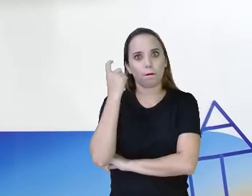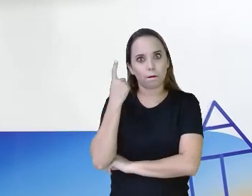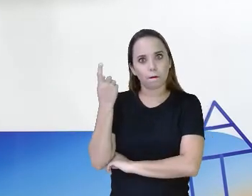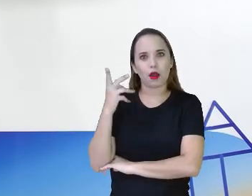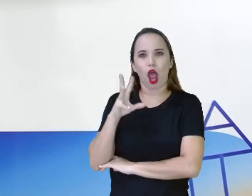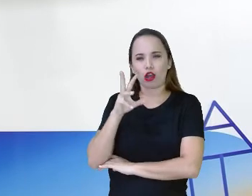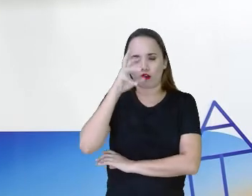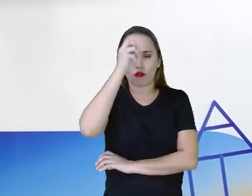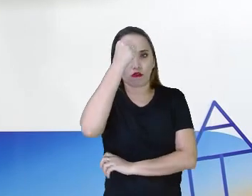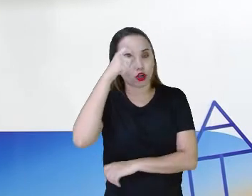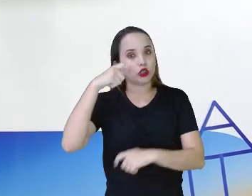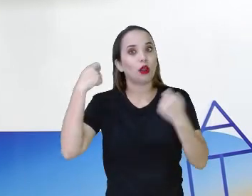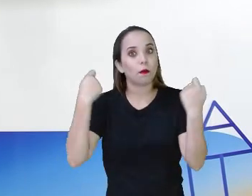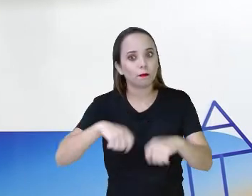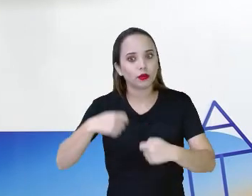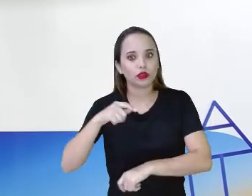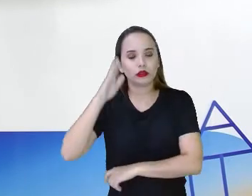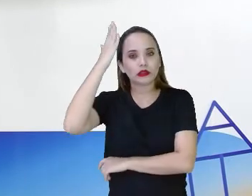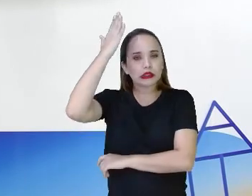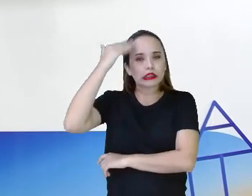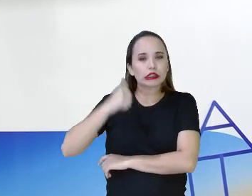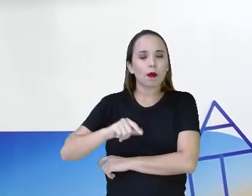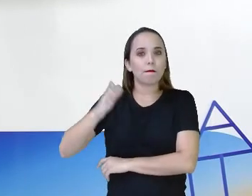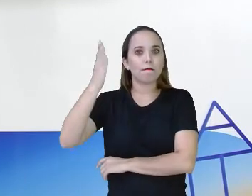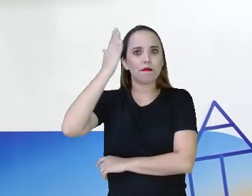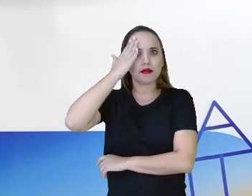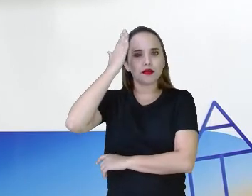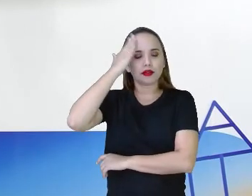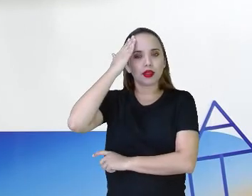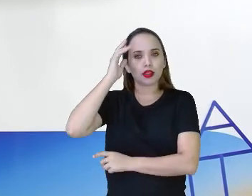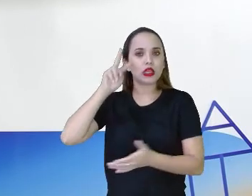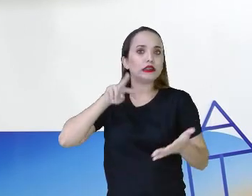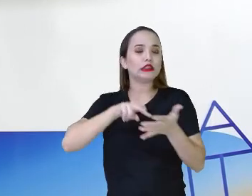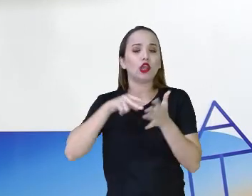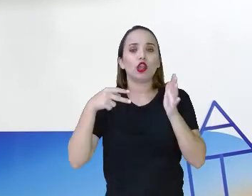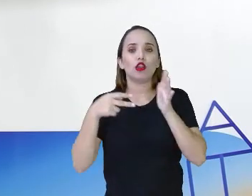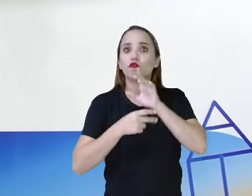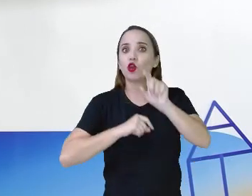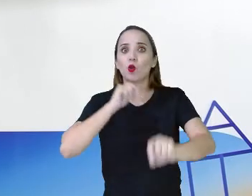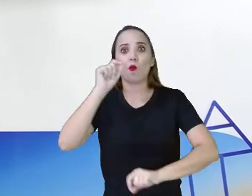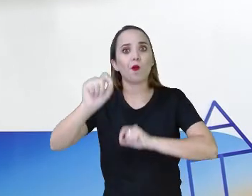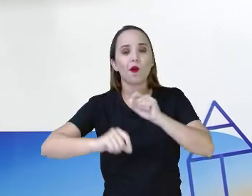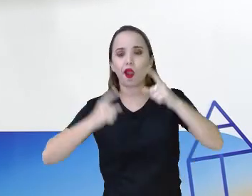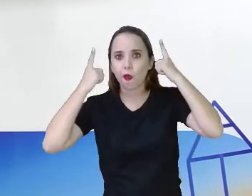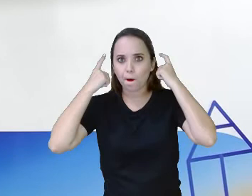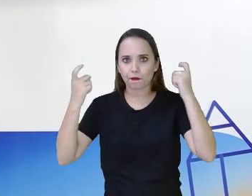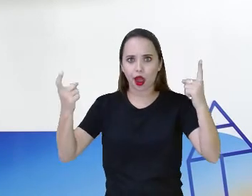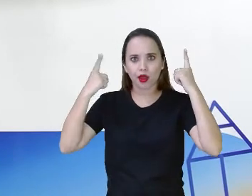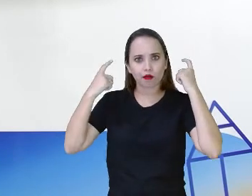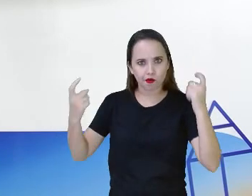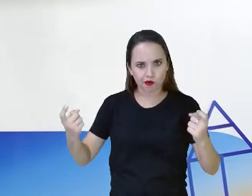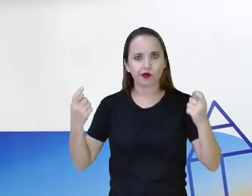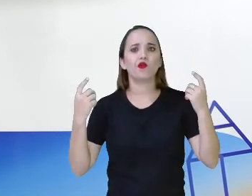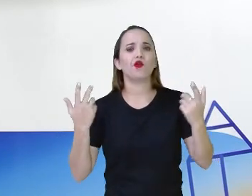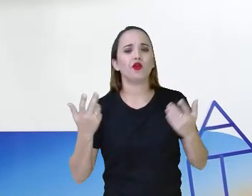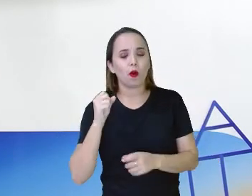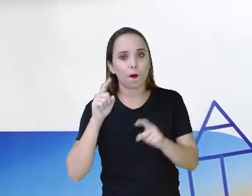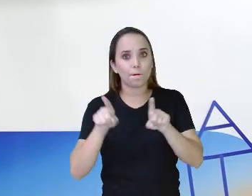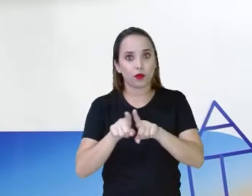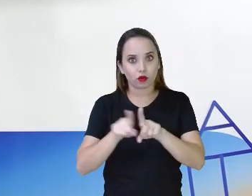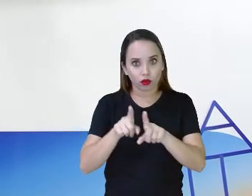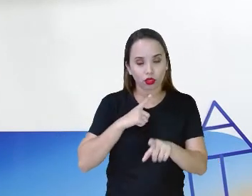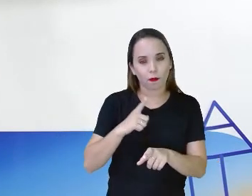precisa saber identificar o que é uma explosão, não é? Qual é o nível dessa explosão, se ela é mais baixa, se ela é